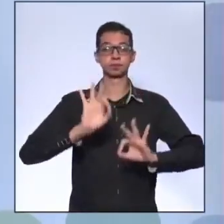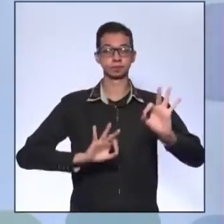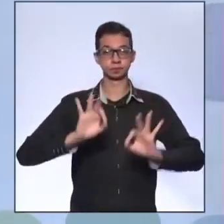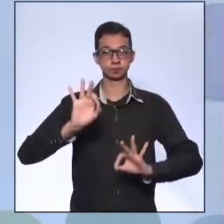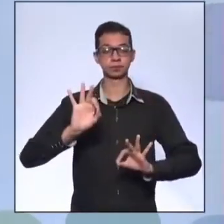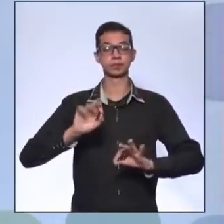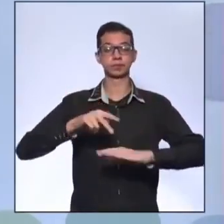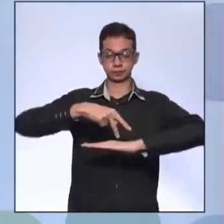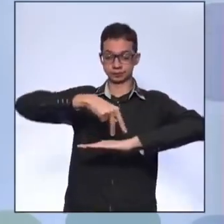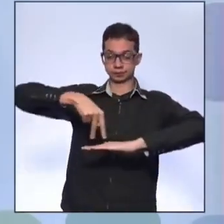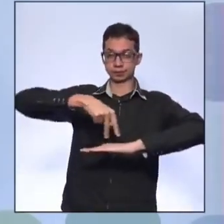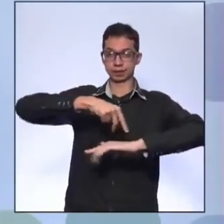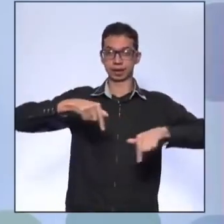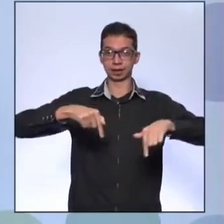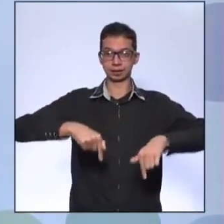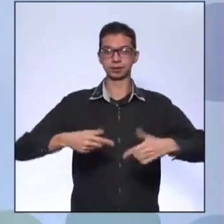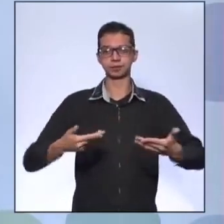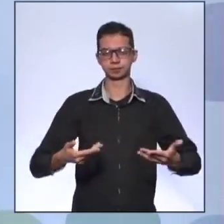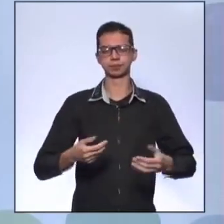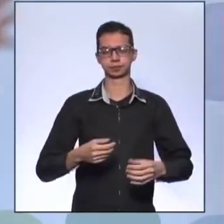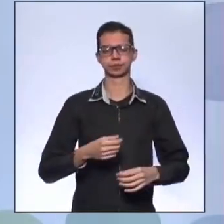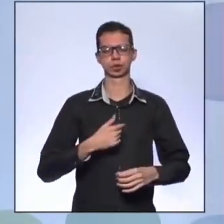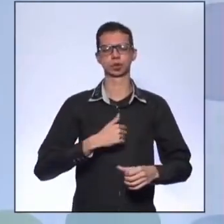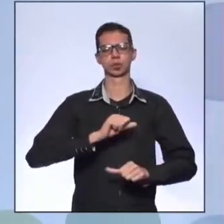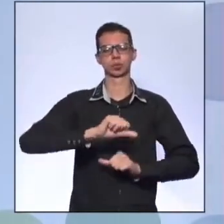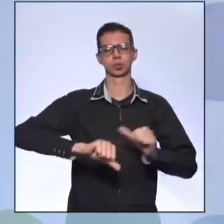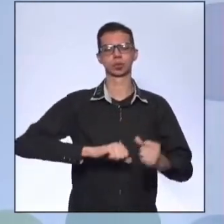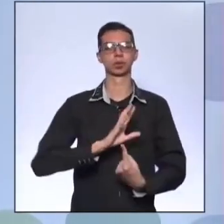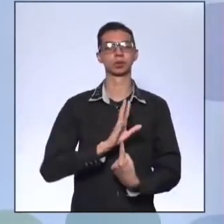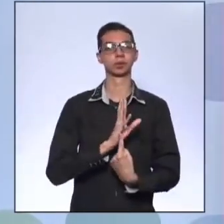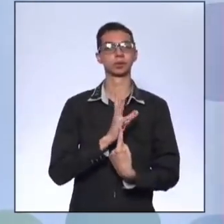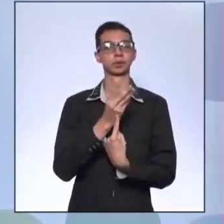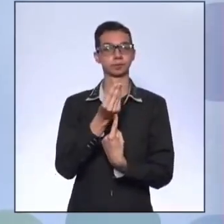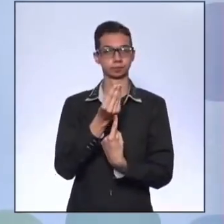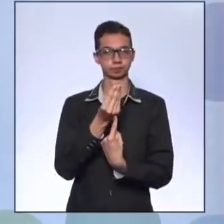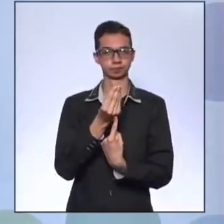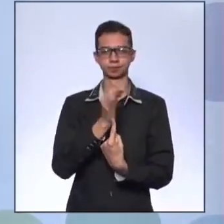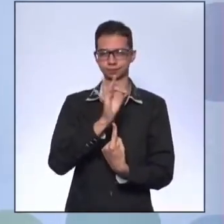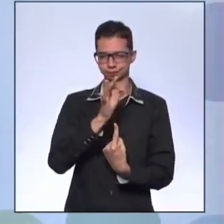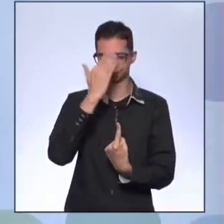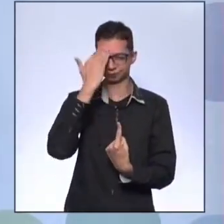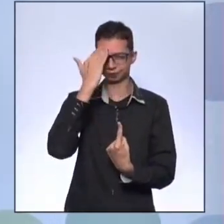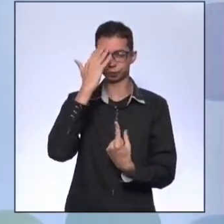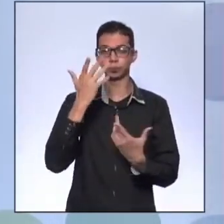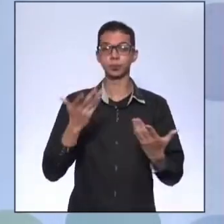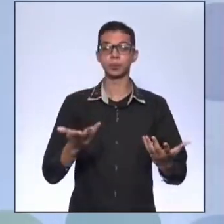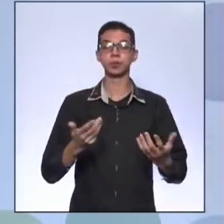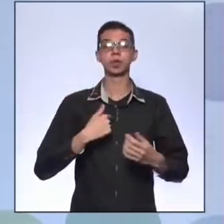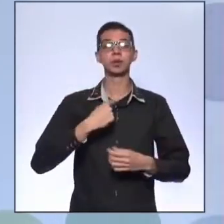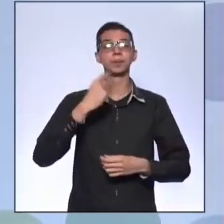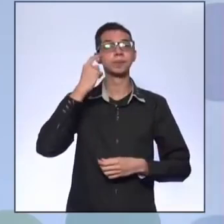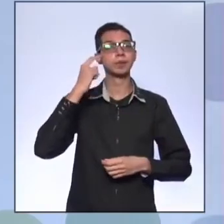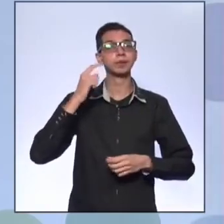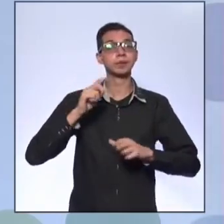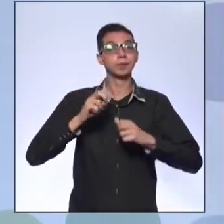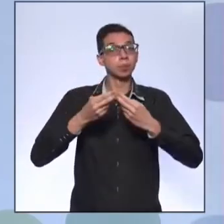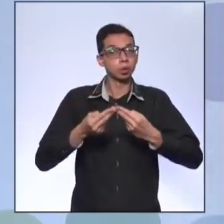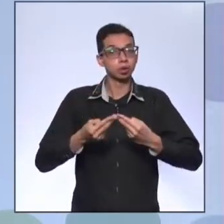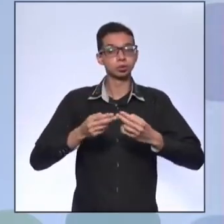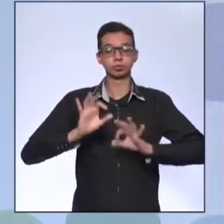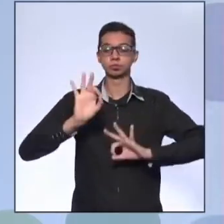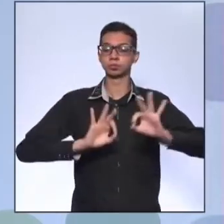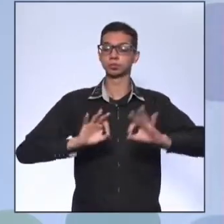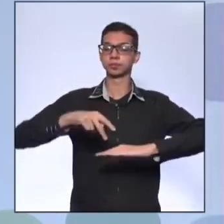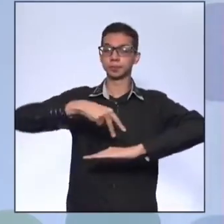palco aqui no site específico ou nesta obra de arte. Tá? Ela vai ser pensada para este espaço. Portanto, a partir